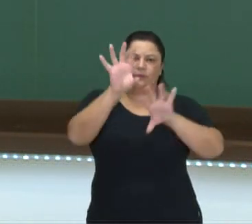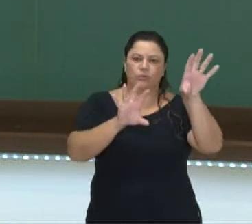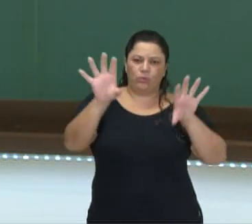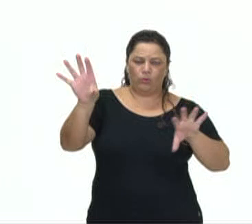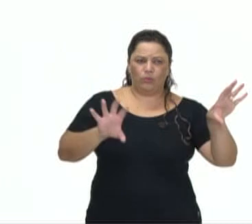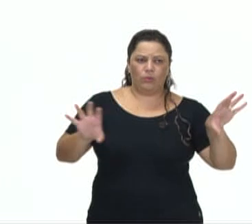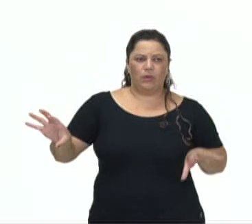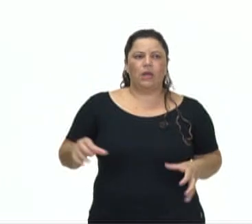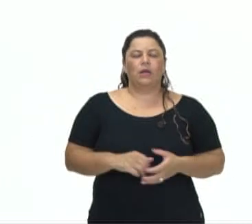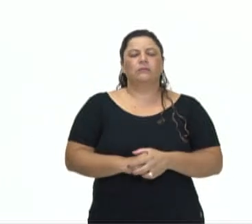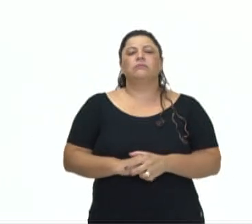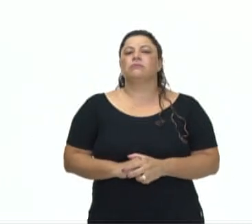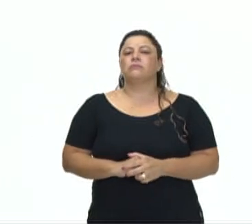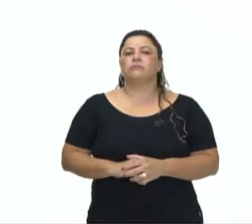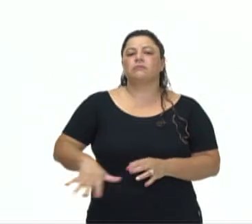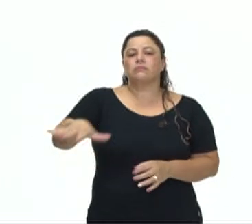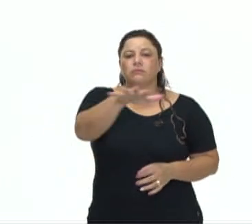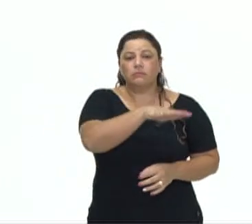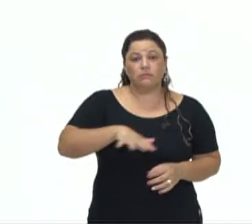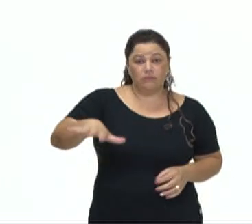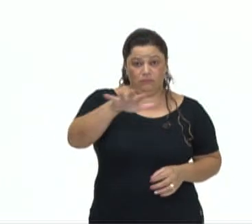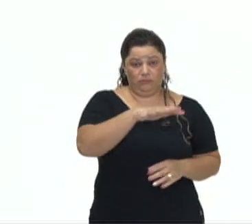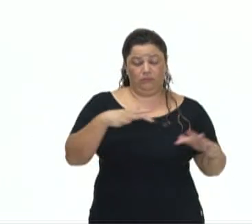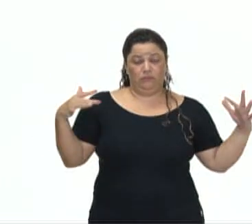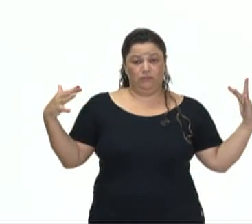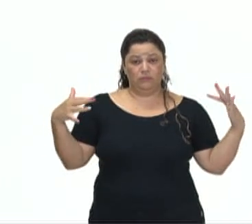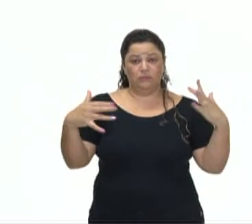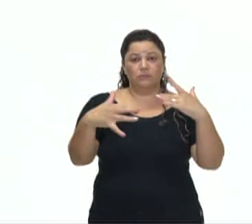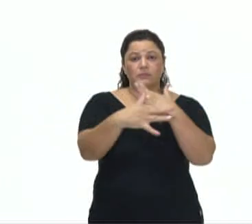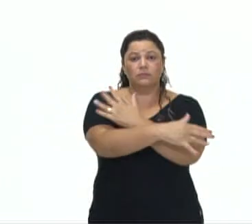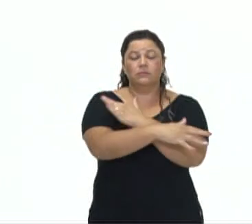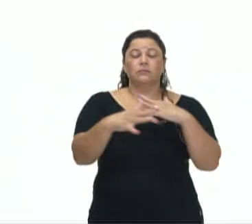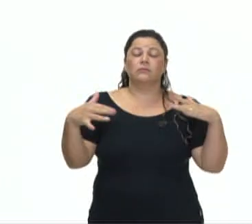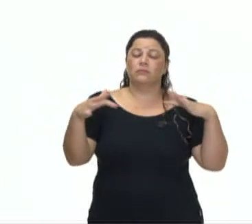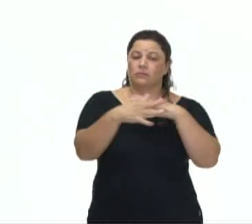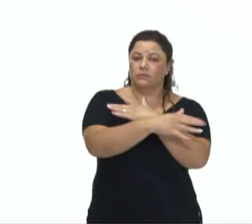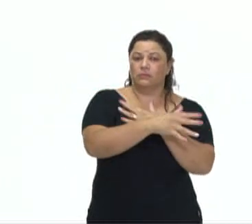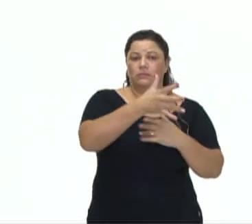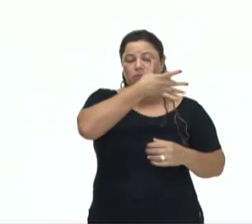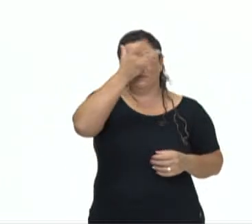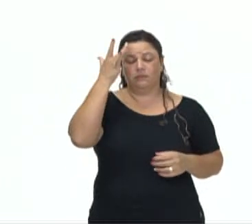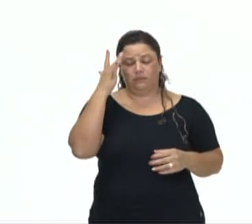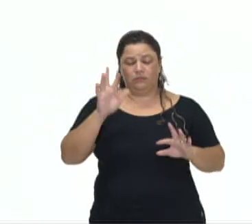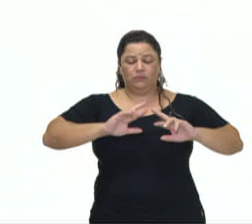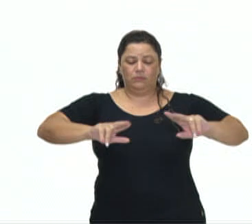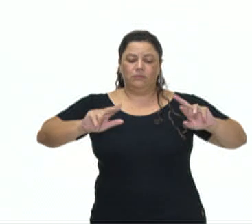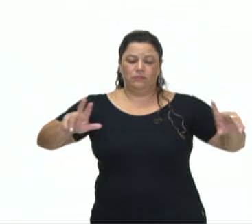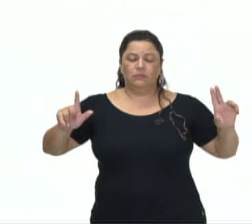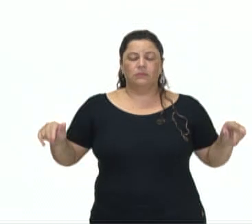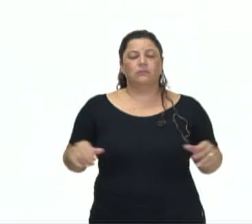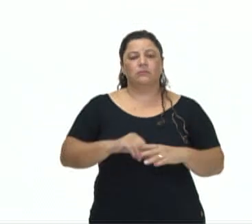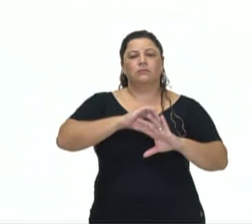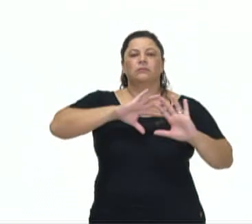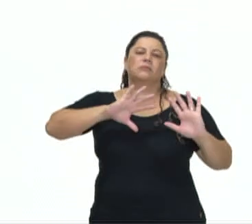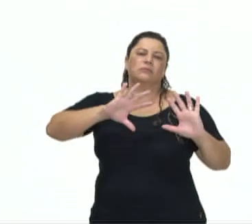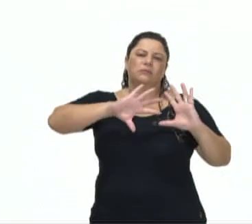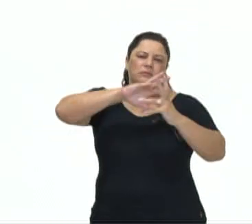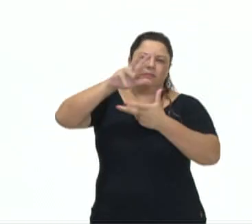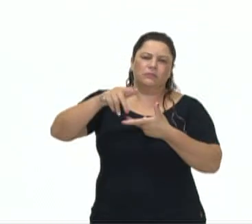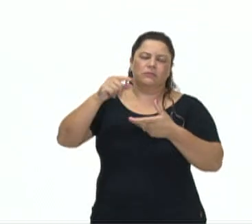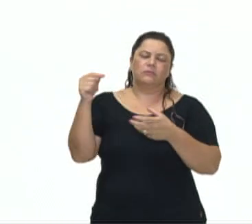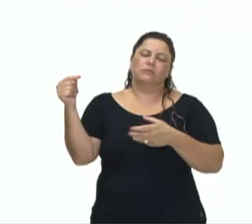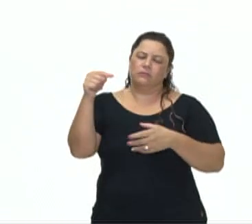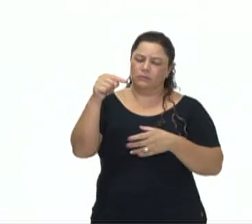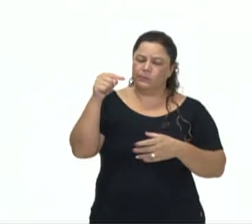Em um espaço que vivem e circulam muitas pessoas diariamente, né, de diferentes lugares do mundo, a cultura acaba